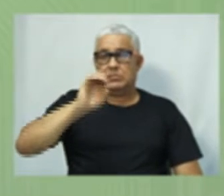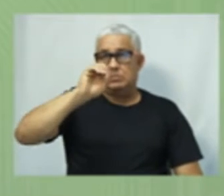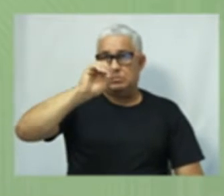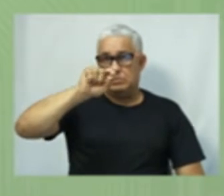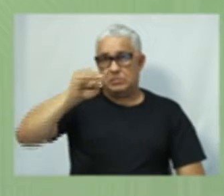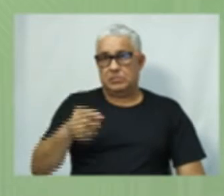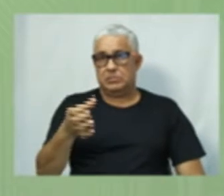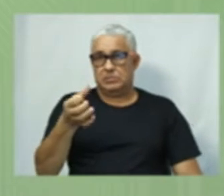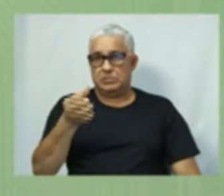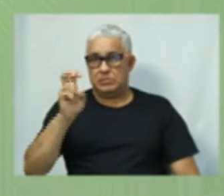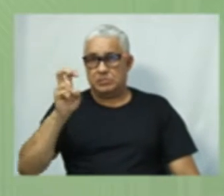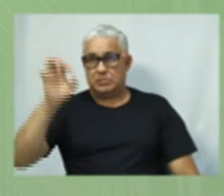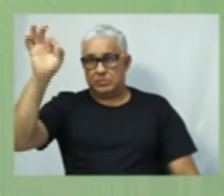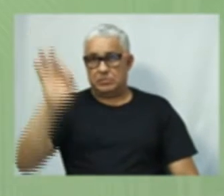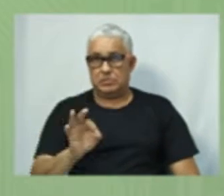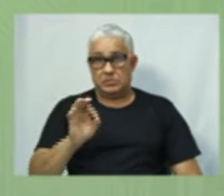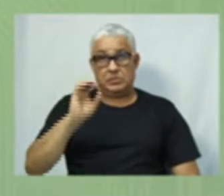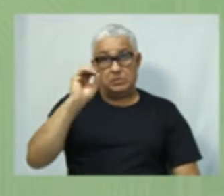0,65%. Olha,